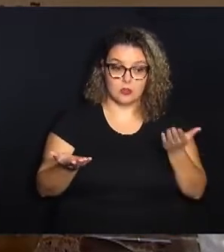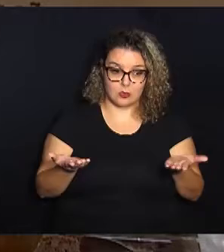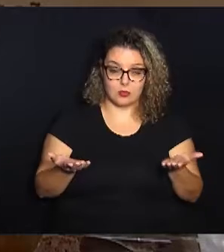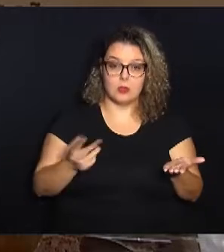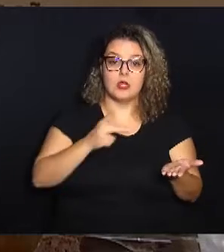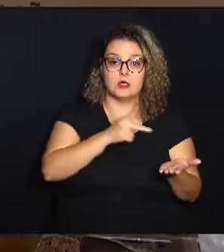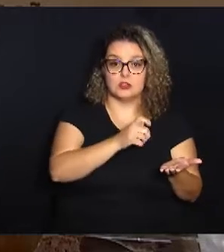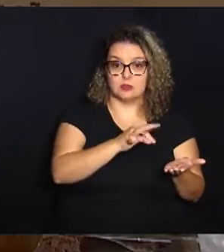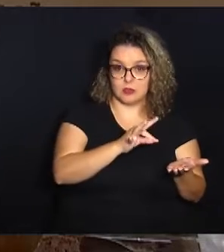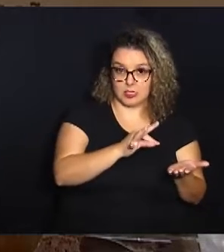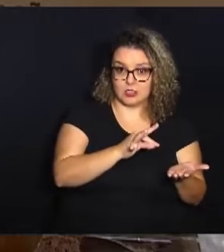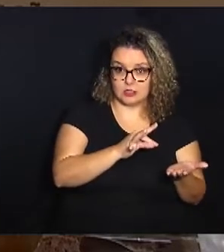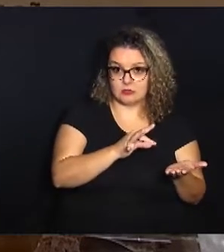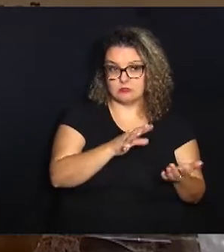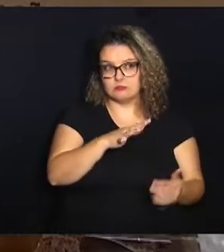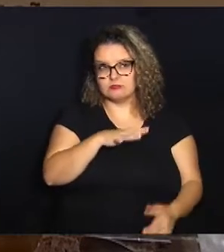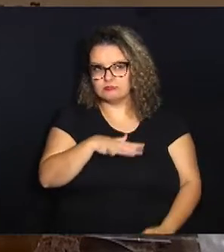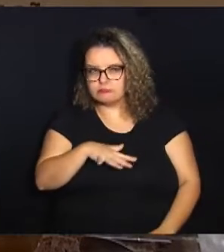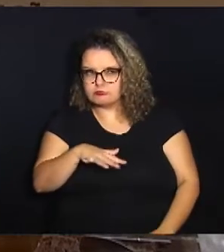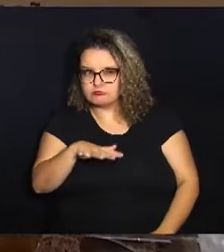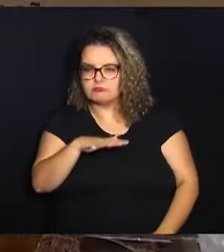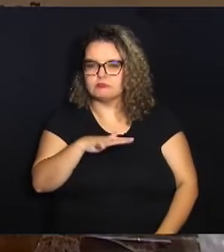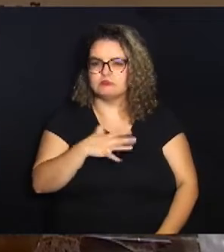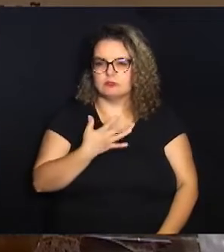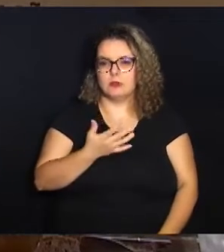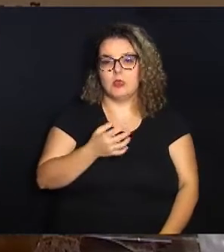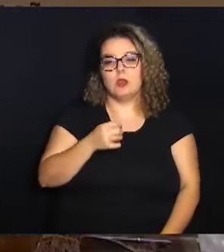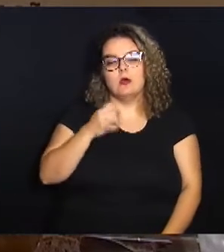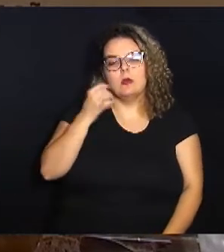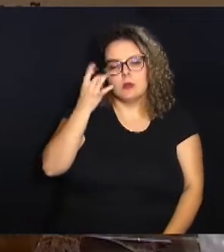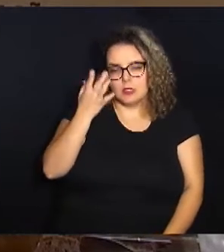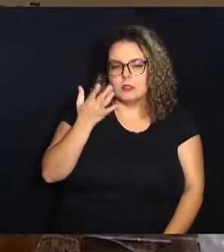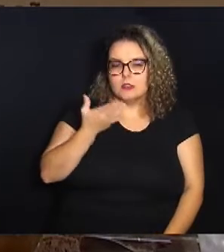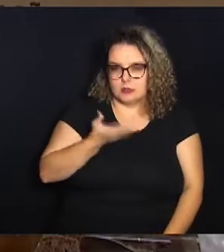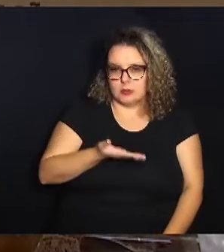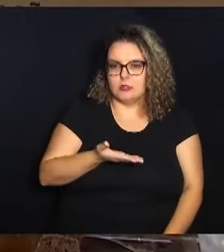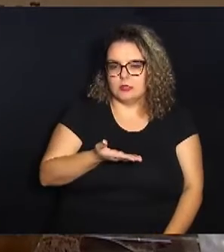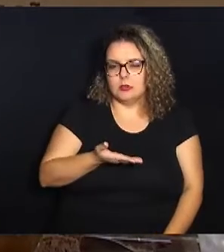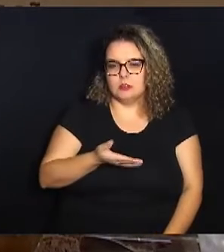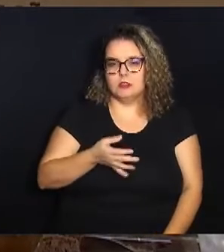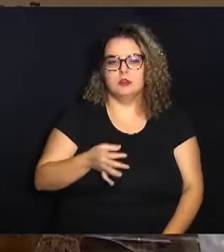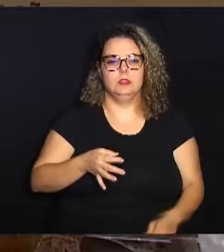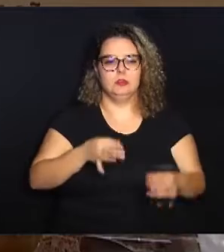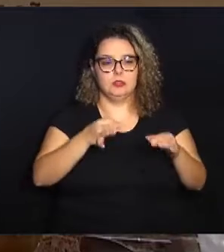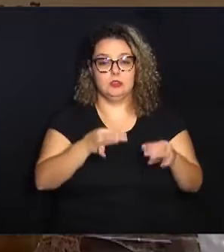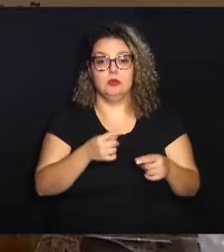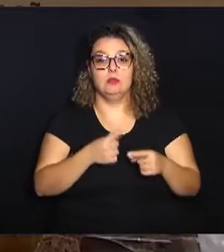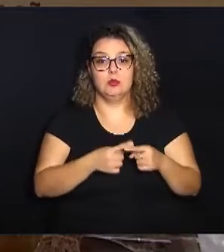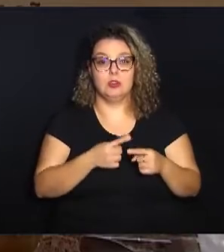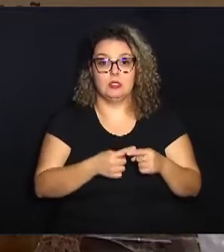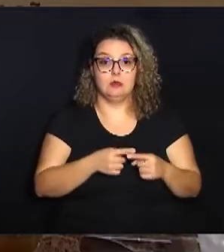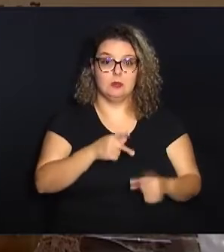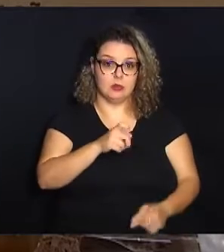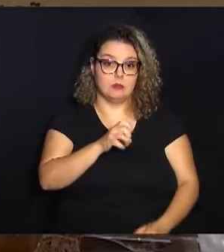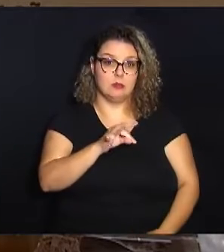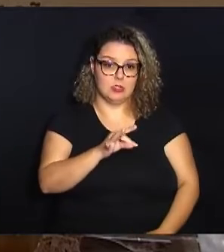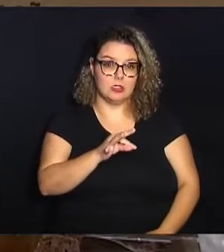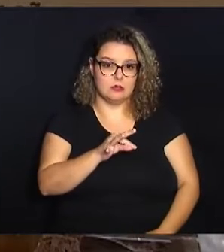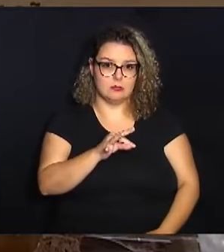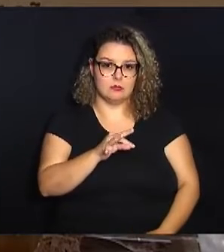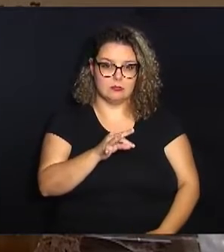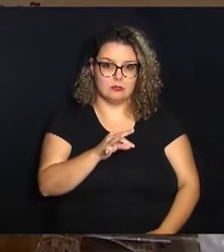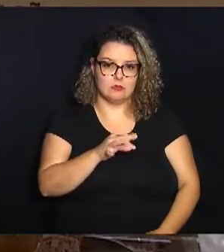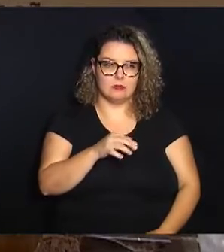pet, que é um mercado com uma entrada mais facilitada, justamente porque para pets, né, a gente falando mais